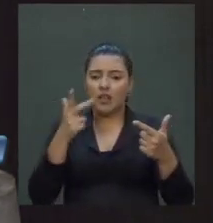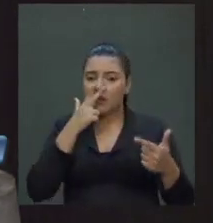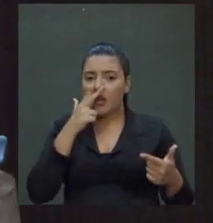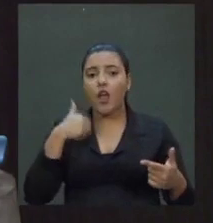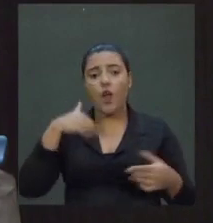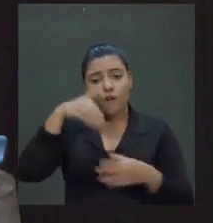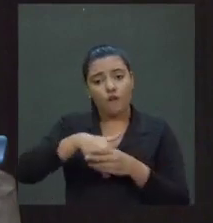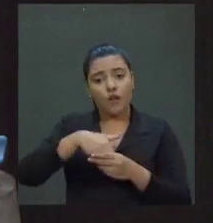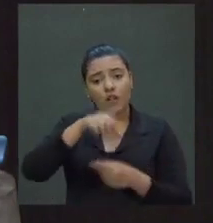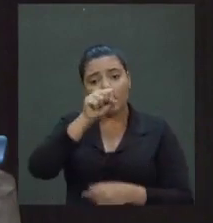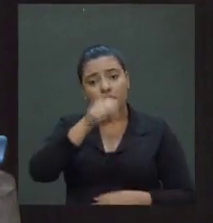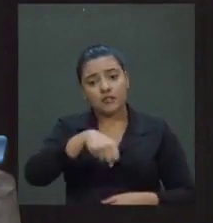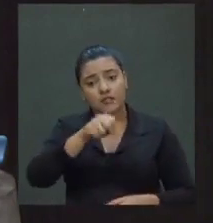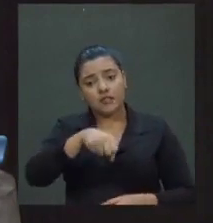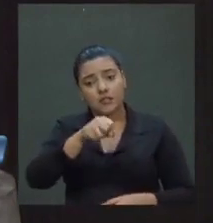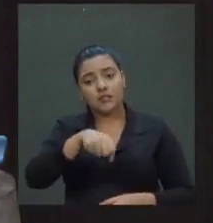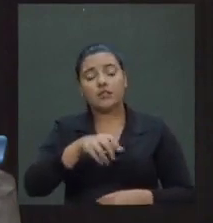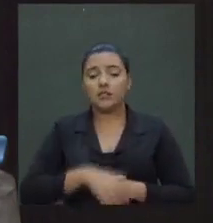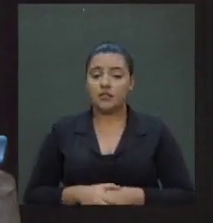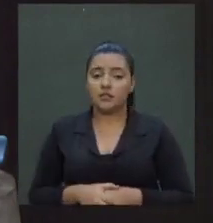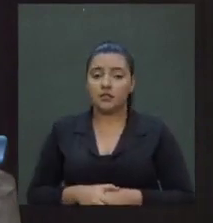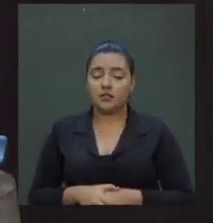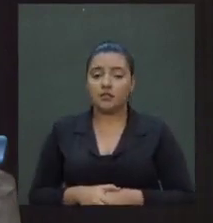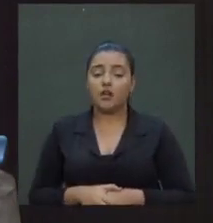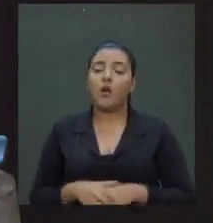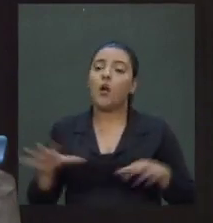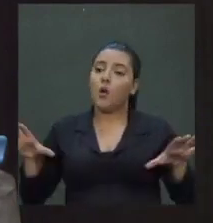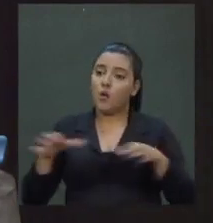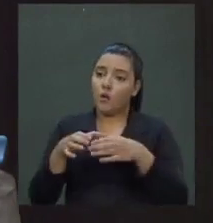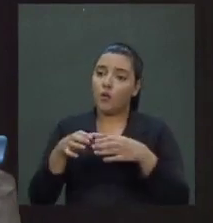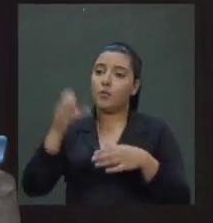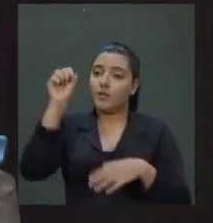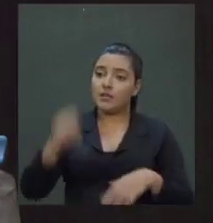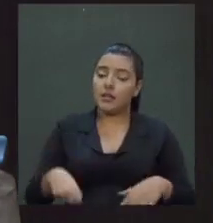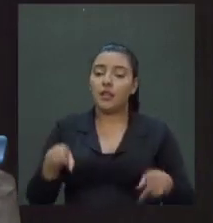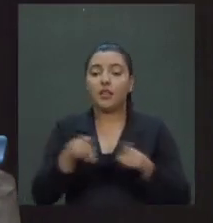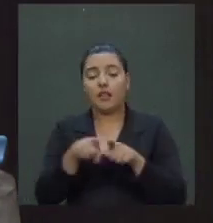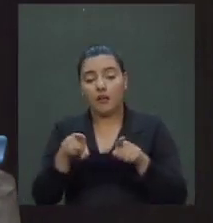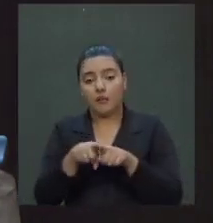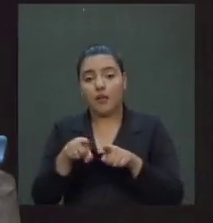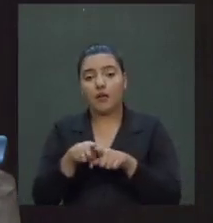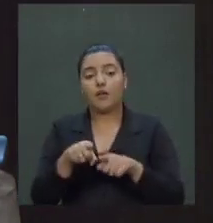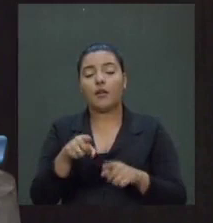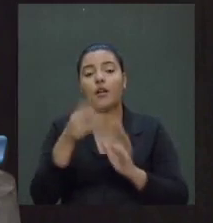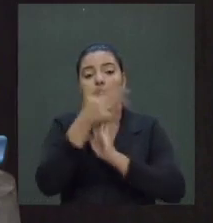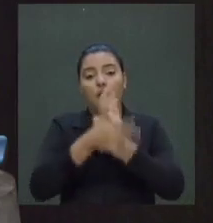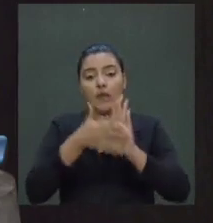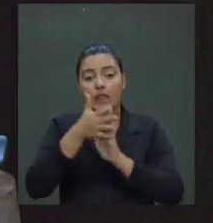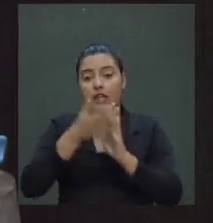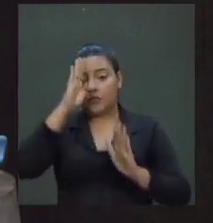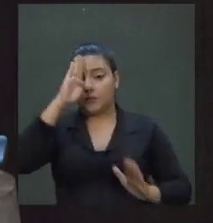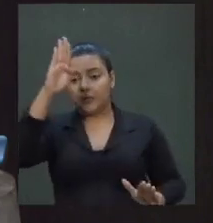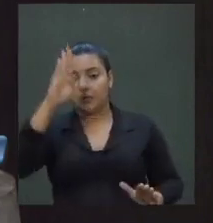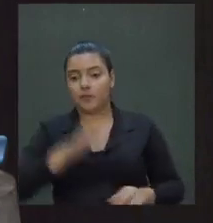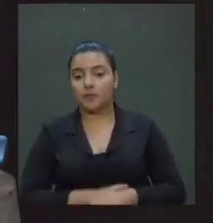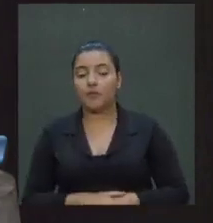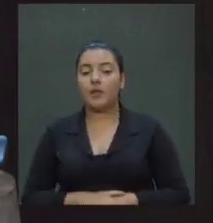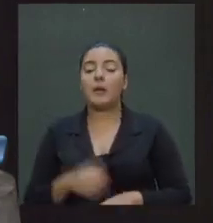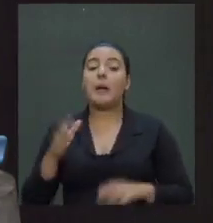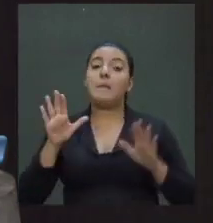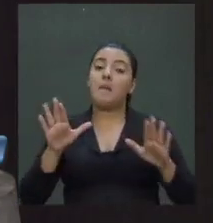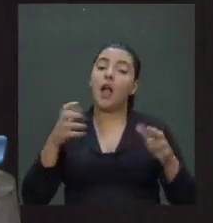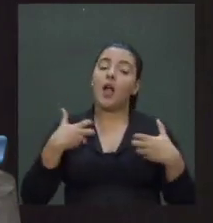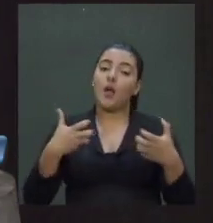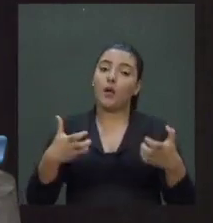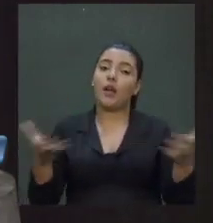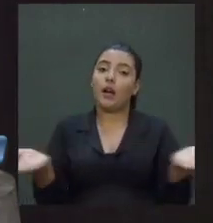eu acabei de votar favoravelmente, e o conjunto do plenário votou favoravelmente ao texto principal. Mas eu quero, de